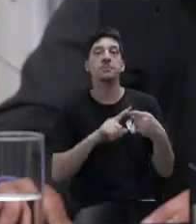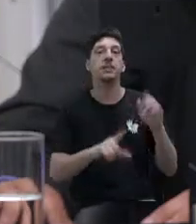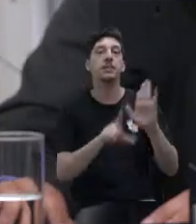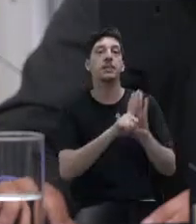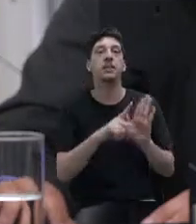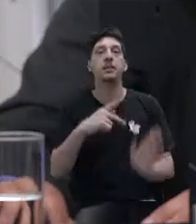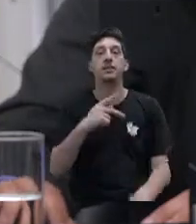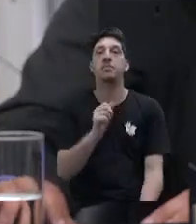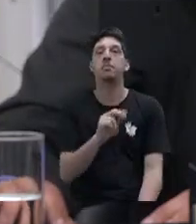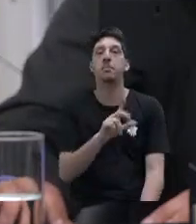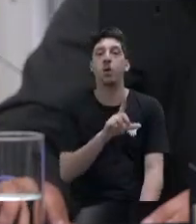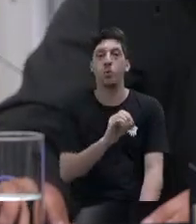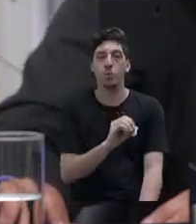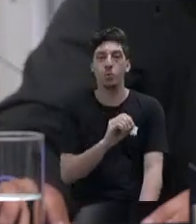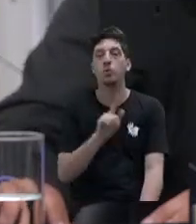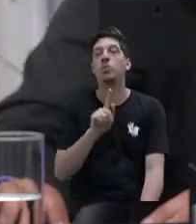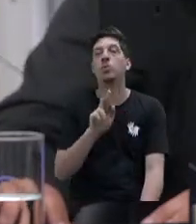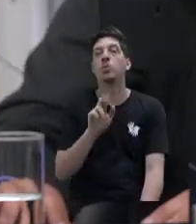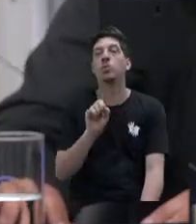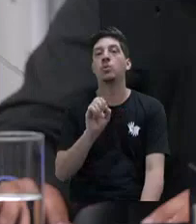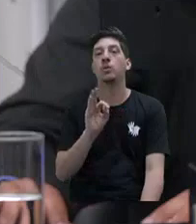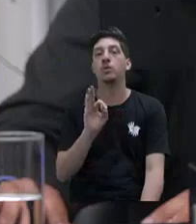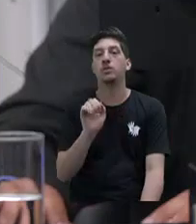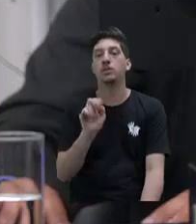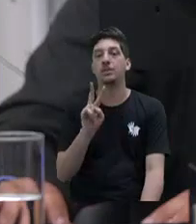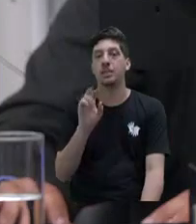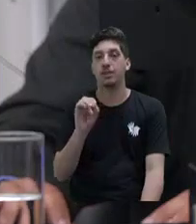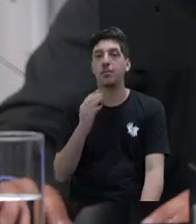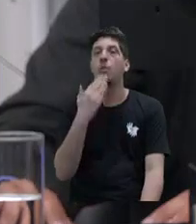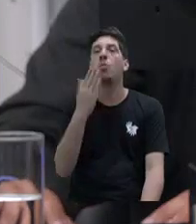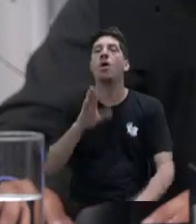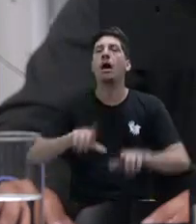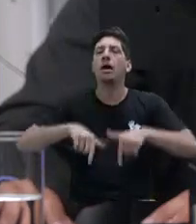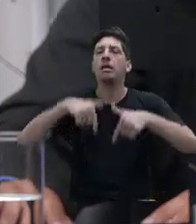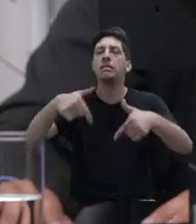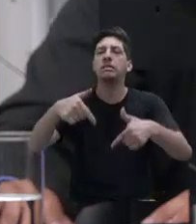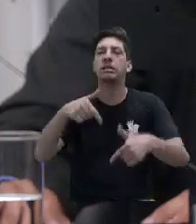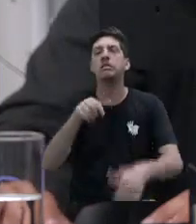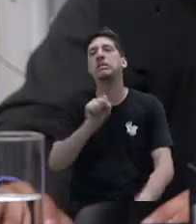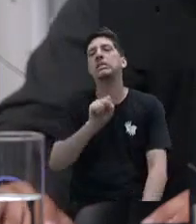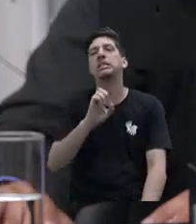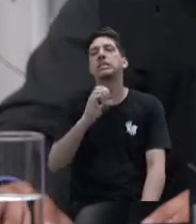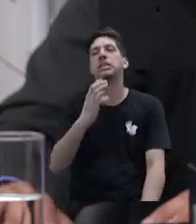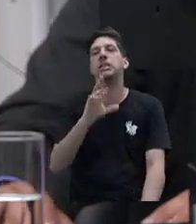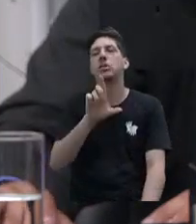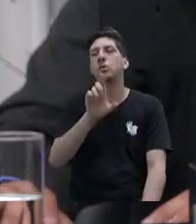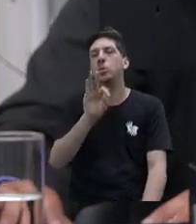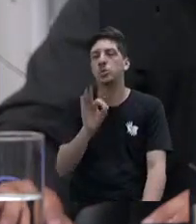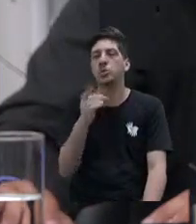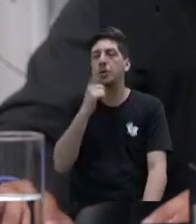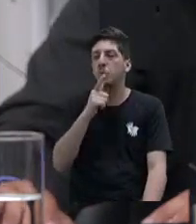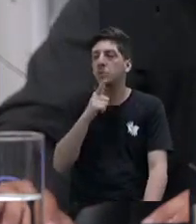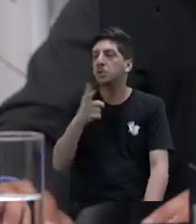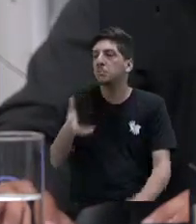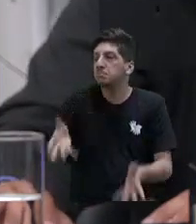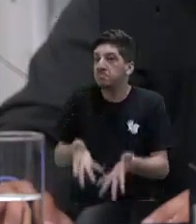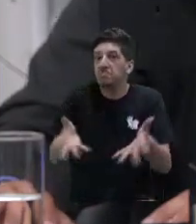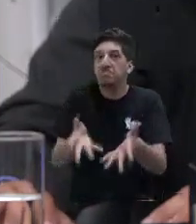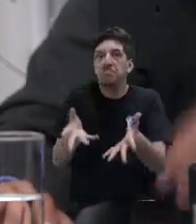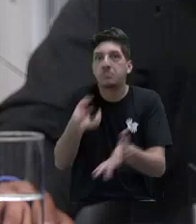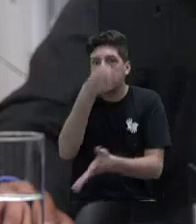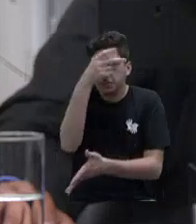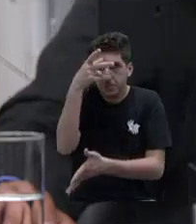Gustavo. Quais são as ações da Secult para sensibilizar os prefeitos mineiros para